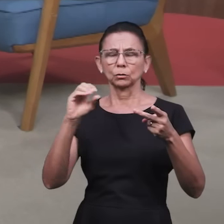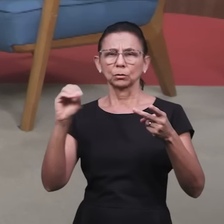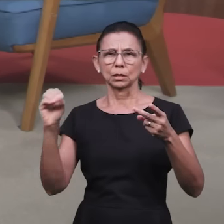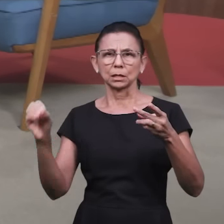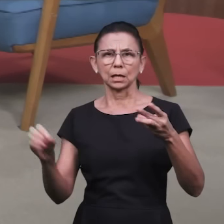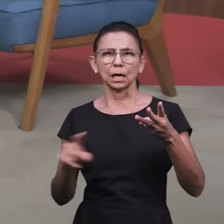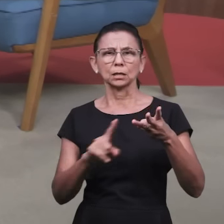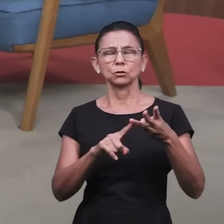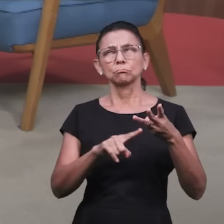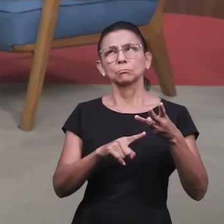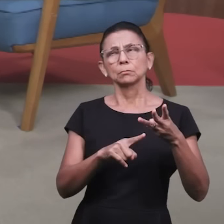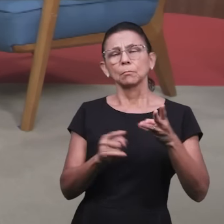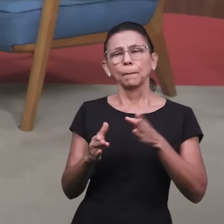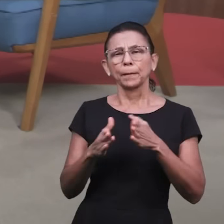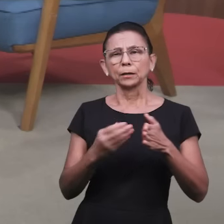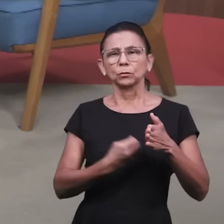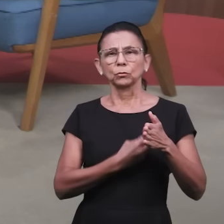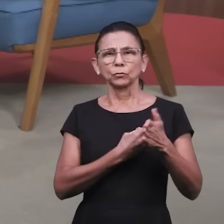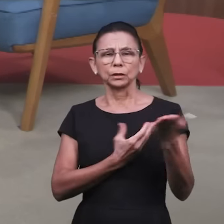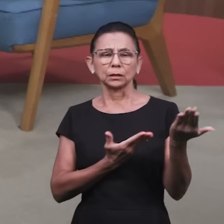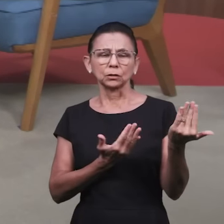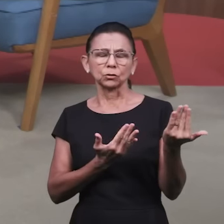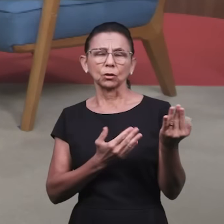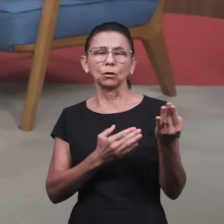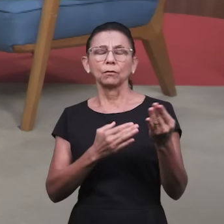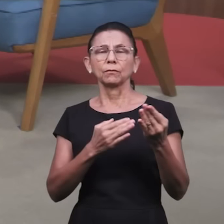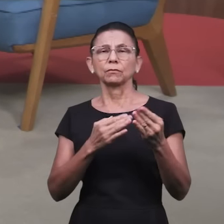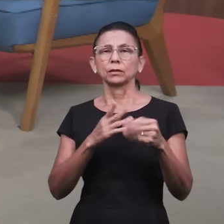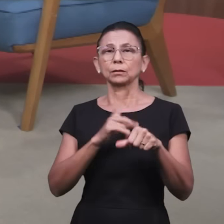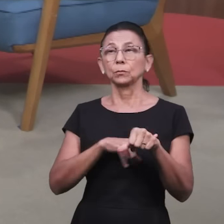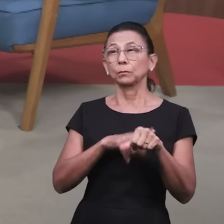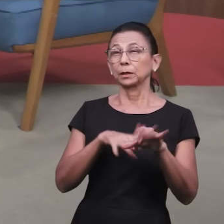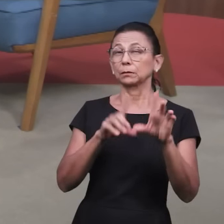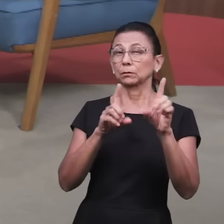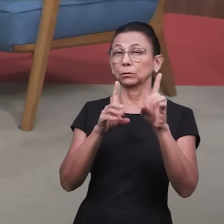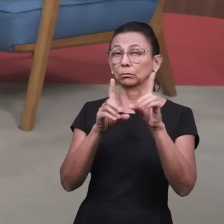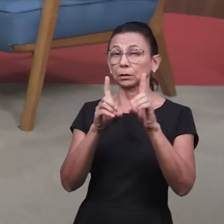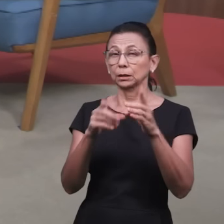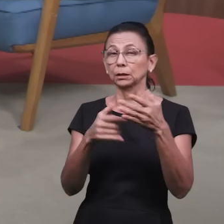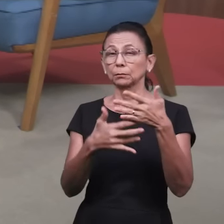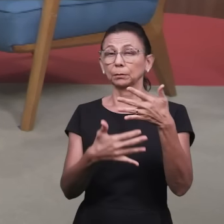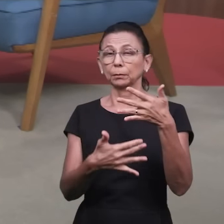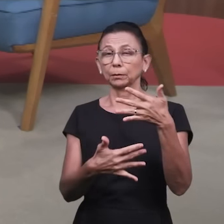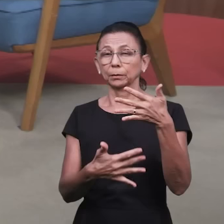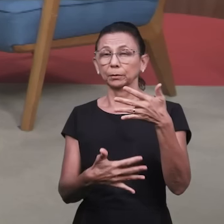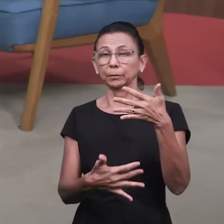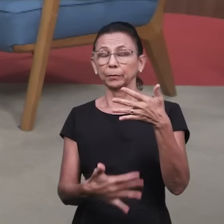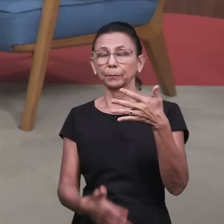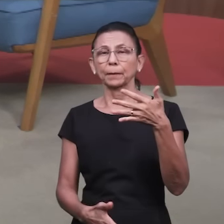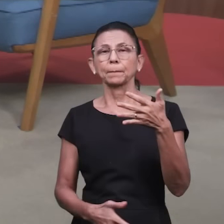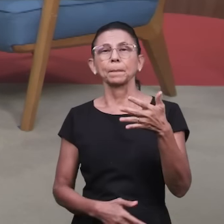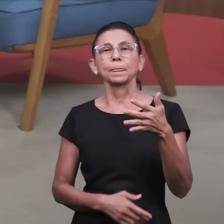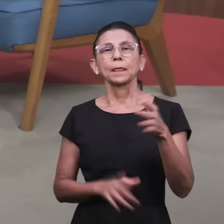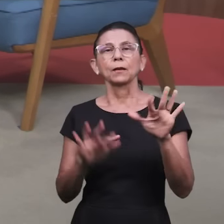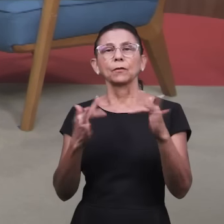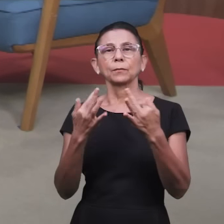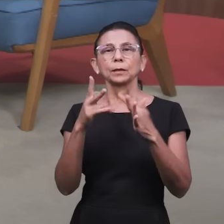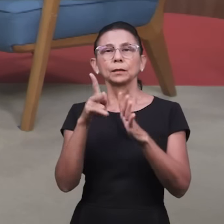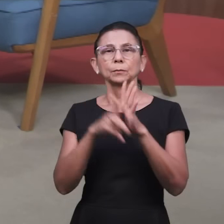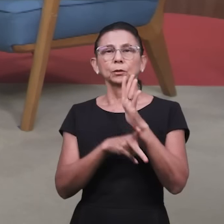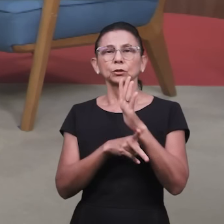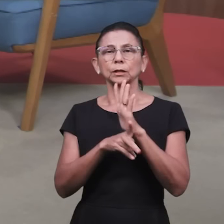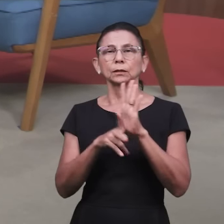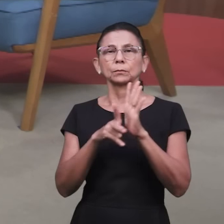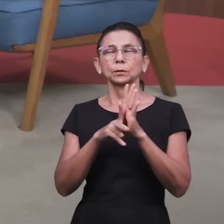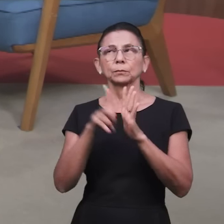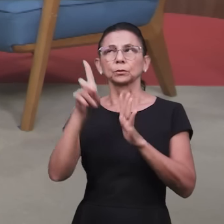Os Dias da Minha Mocidade, o Momento da Doutrina, o programa Família, um Projeto de Deus. Vamos lançar agora o De Pastor